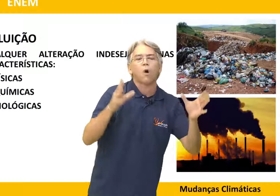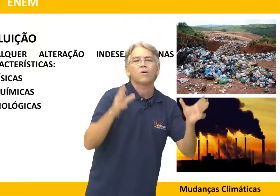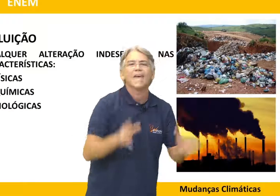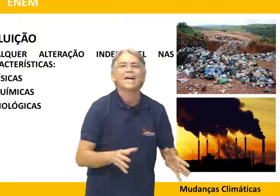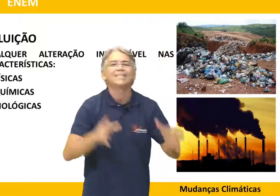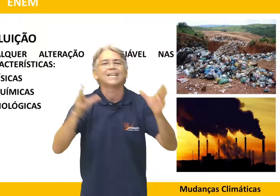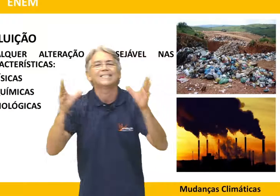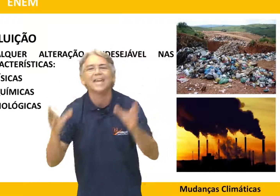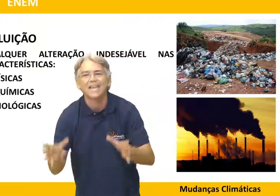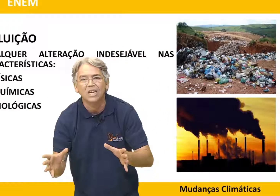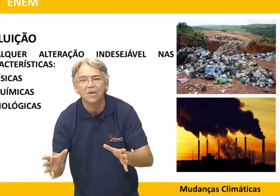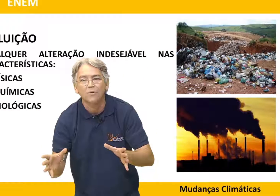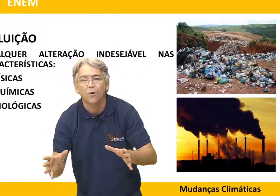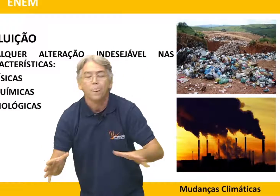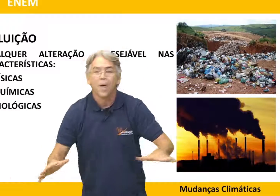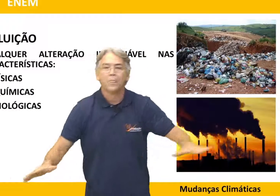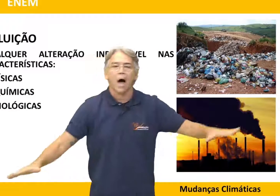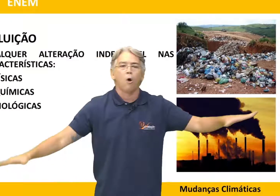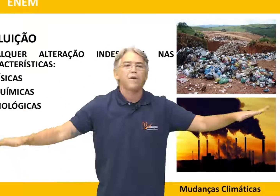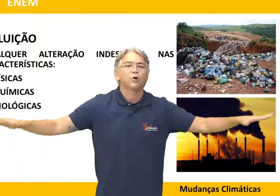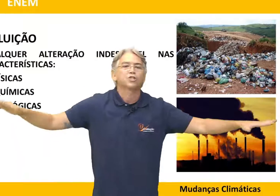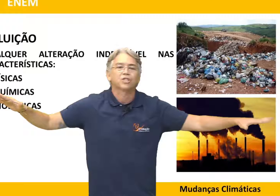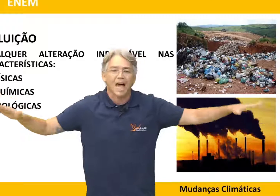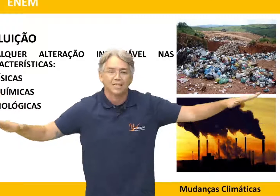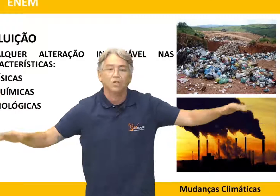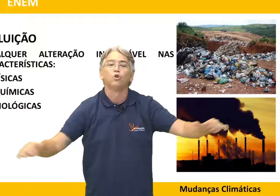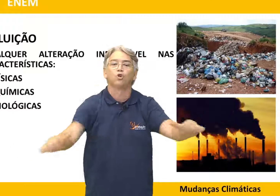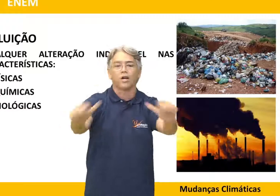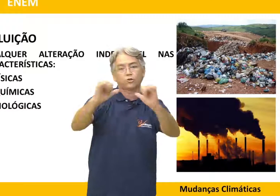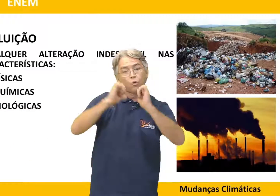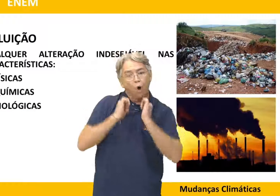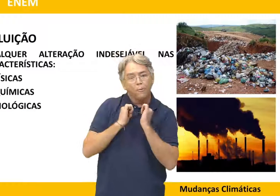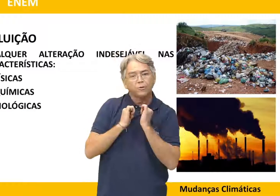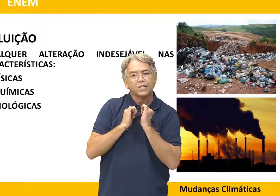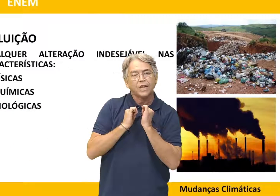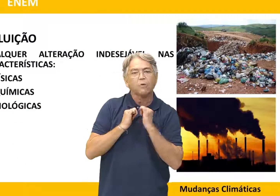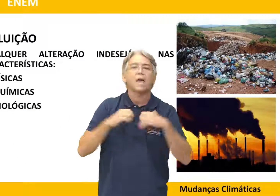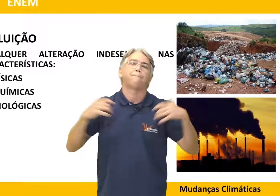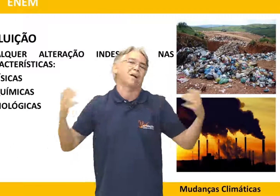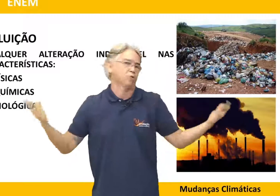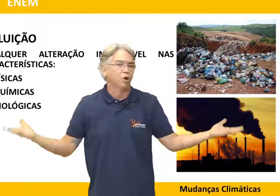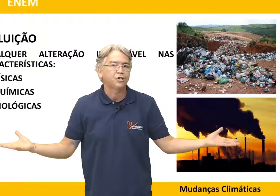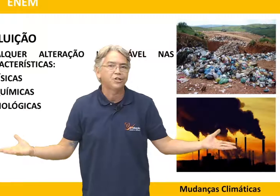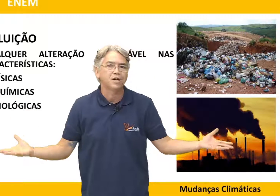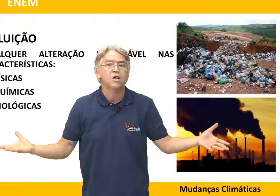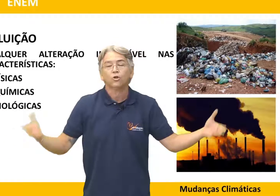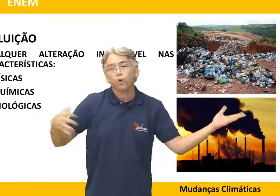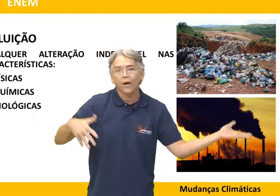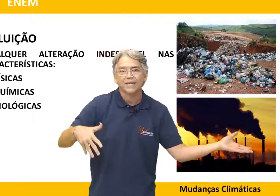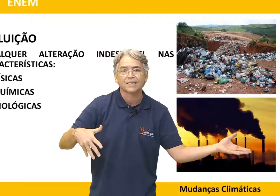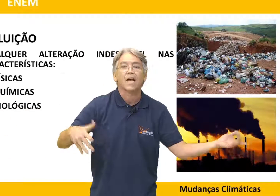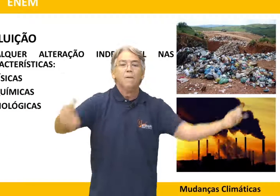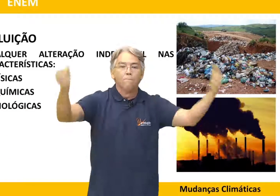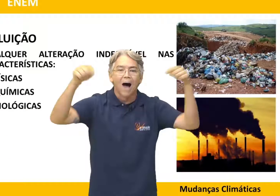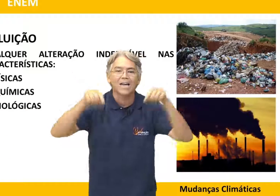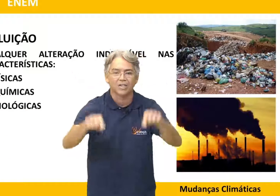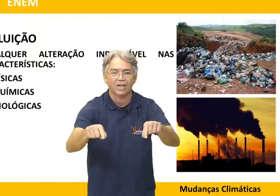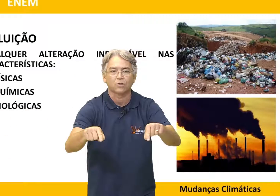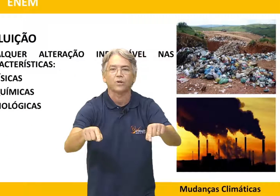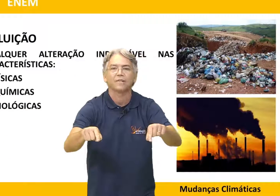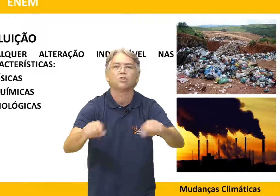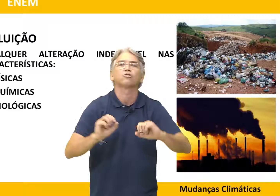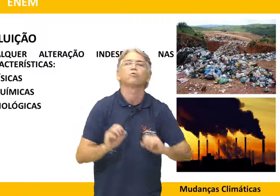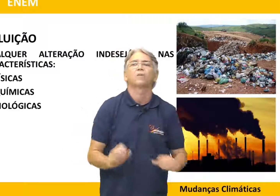todo e qualquer desequilíbrio na homeostase no nosso corpo seria o quê? Patologia, doença, mas